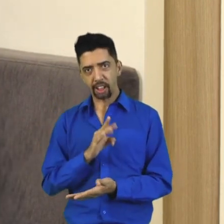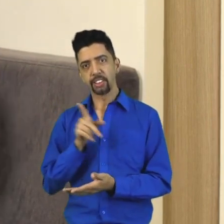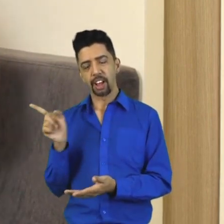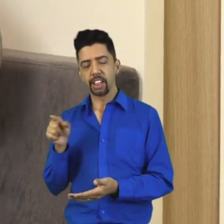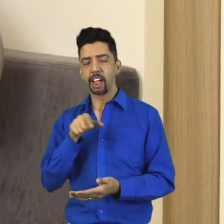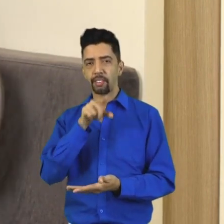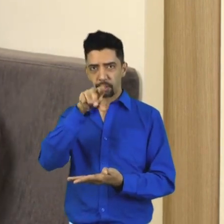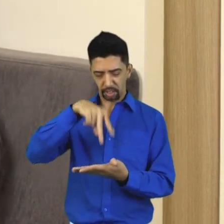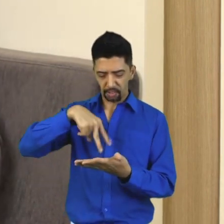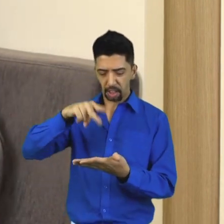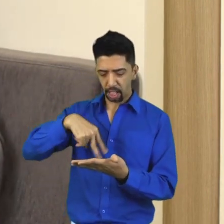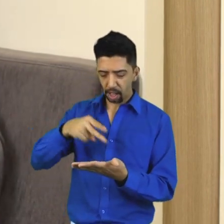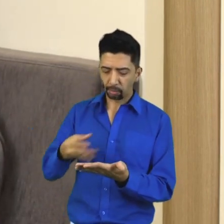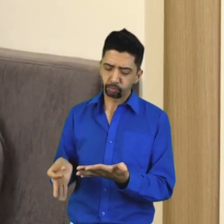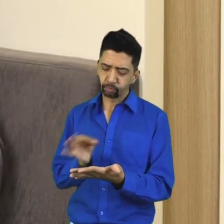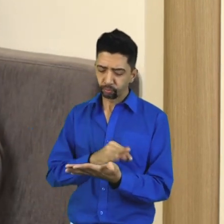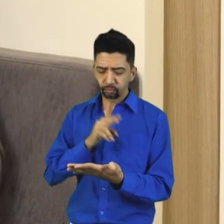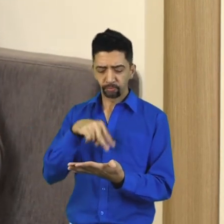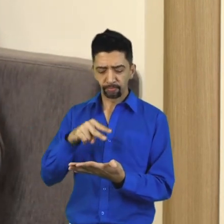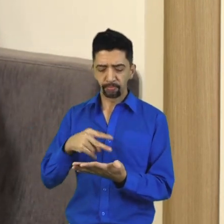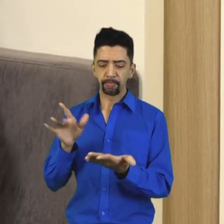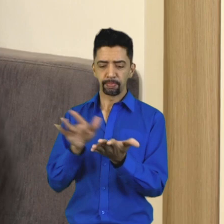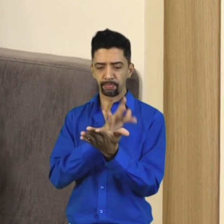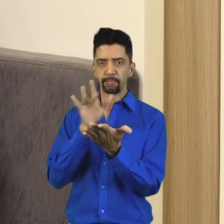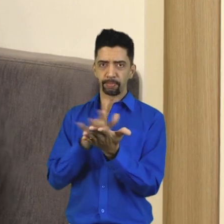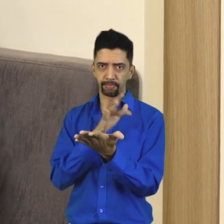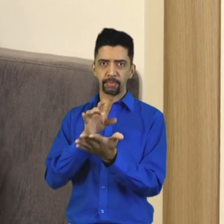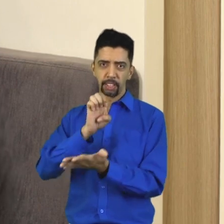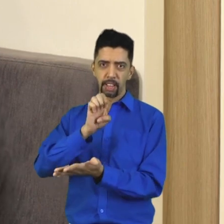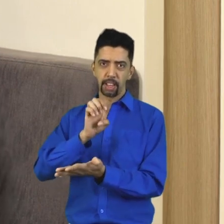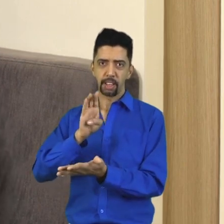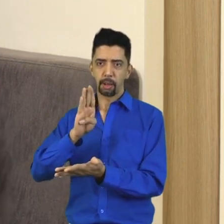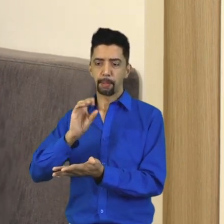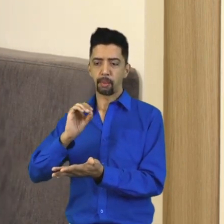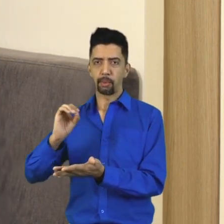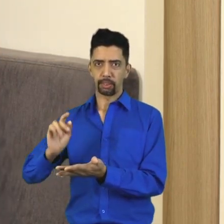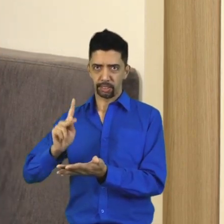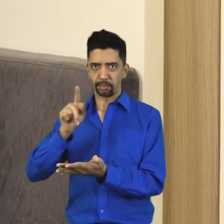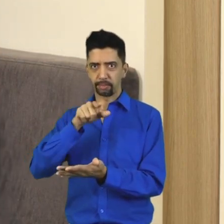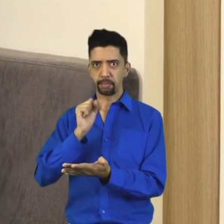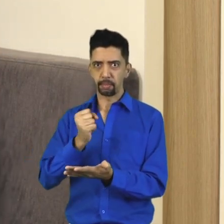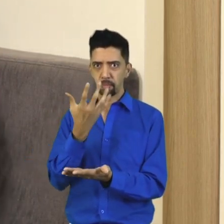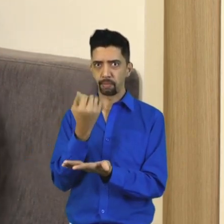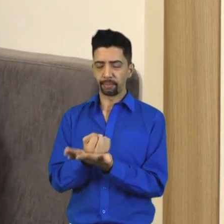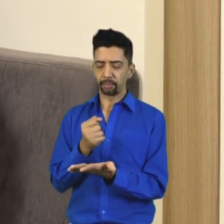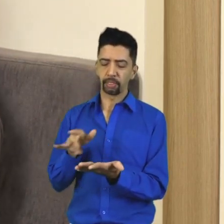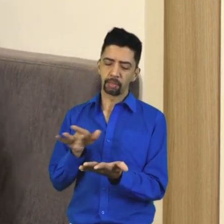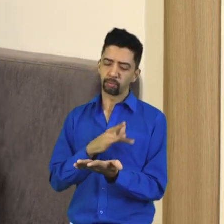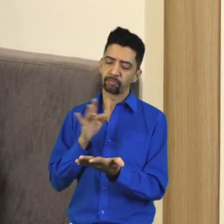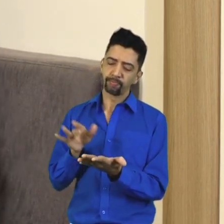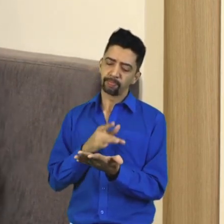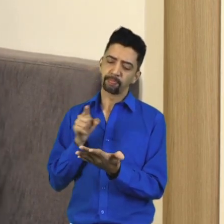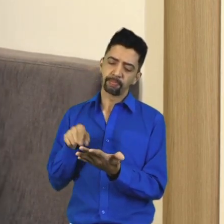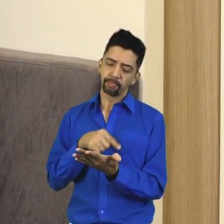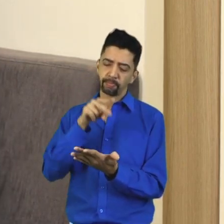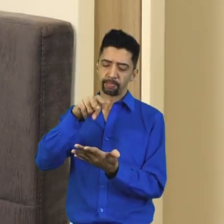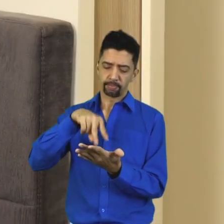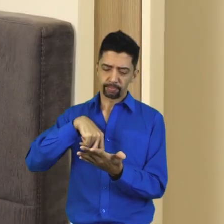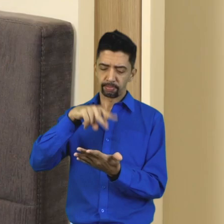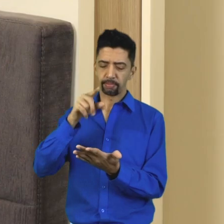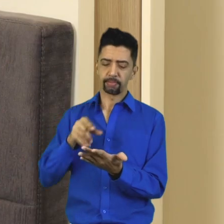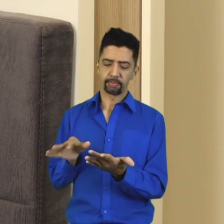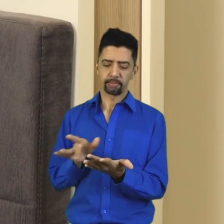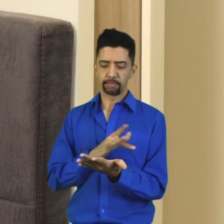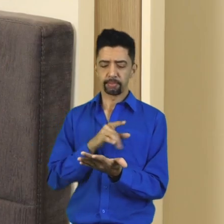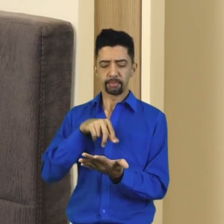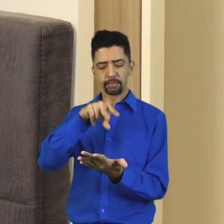pessoa consciente financeiramente e equilibrada a ponto de se tornar uma pessoa independente financeiramente. Vai